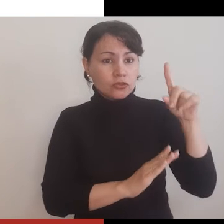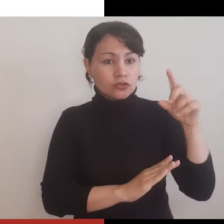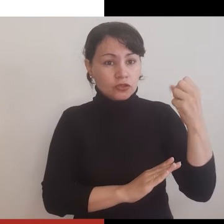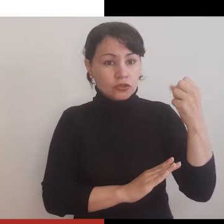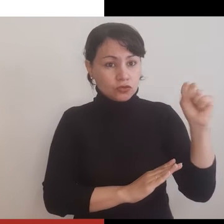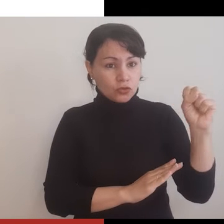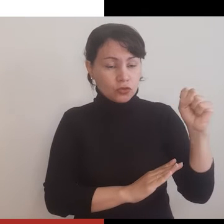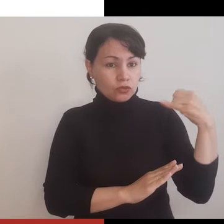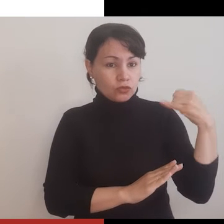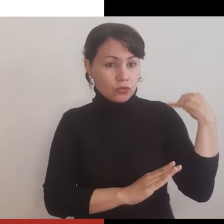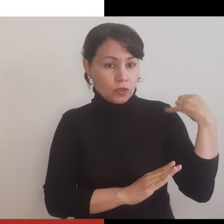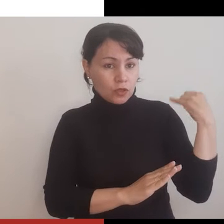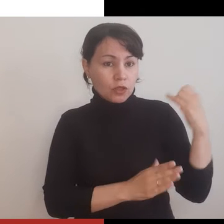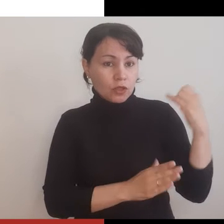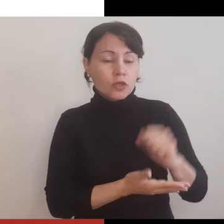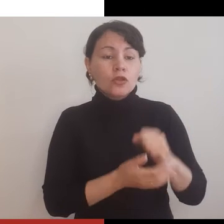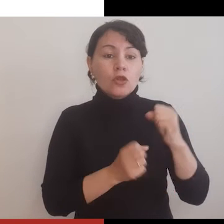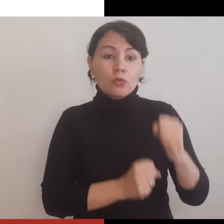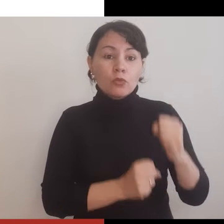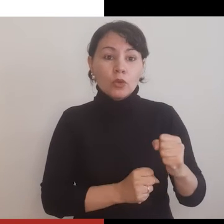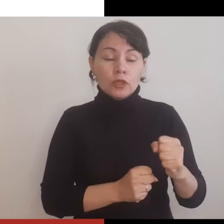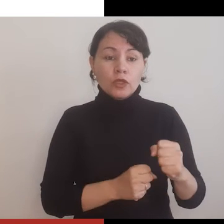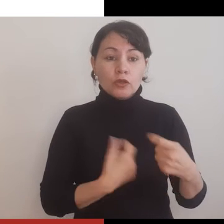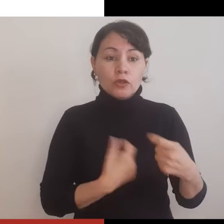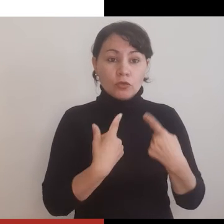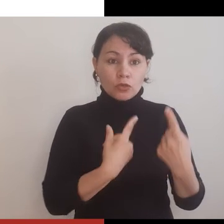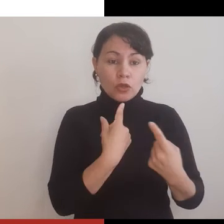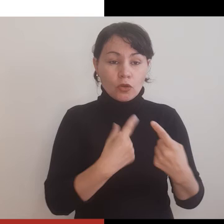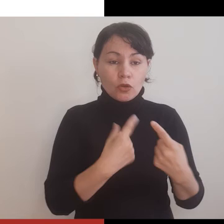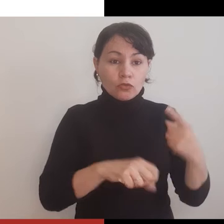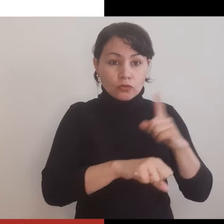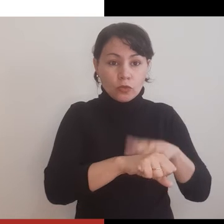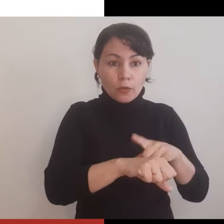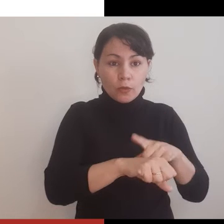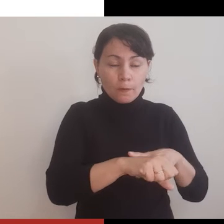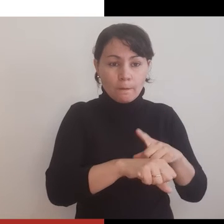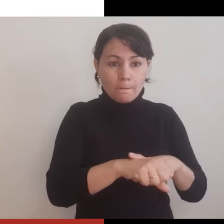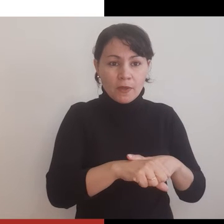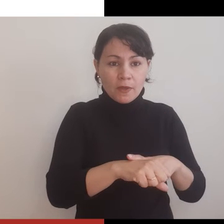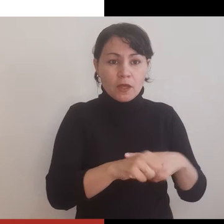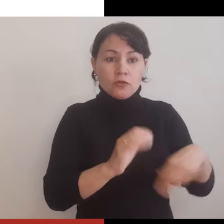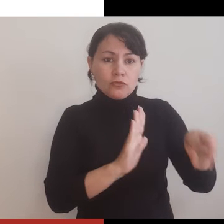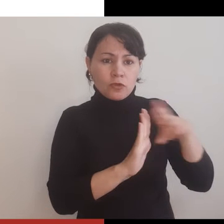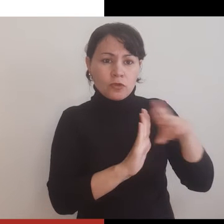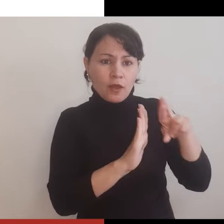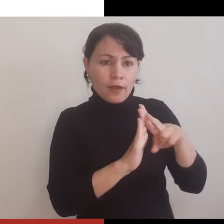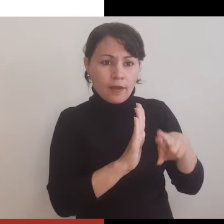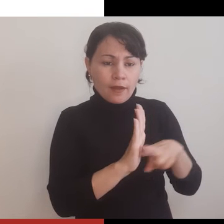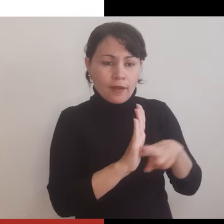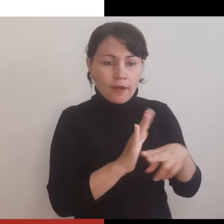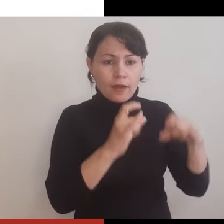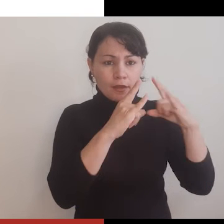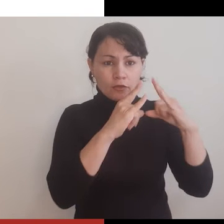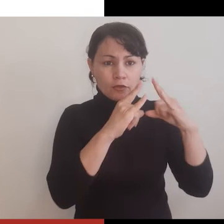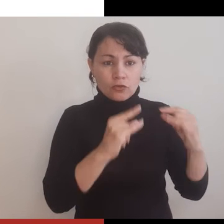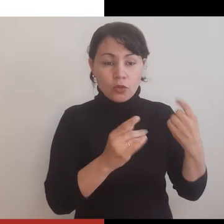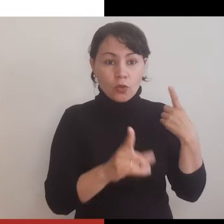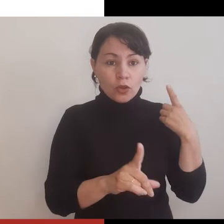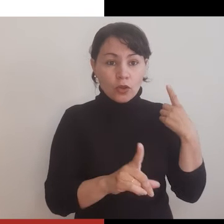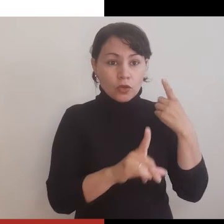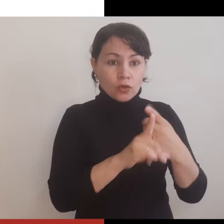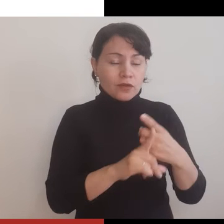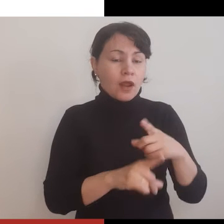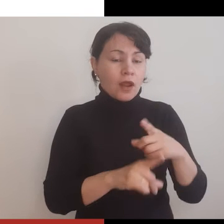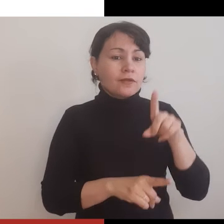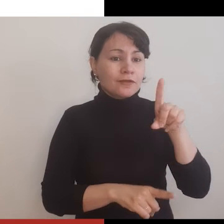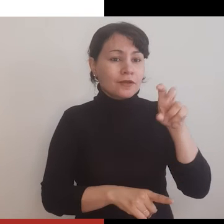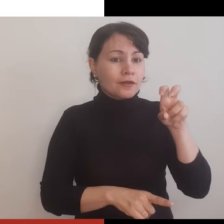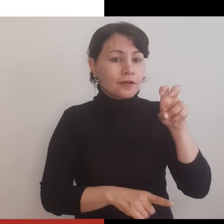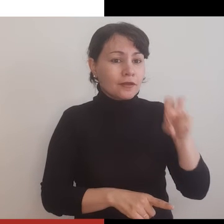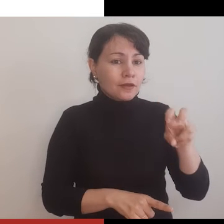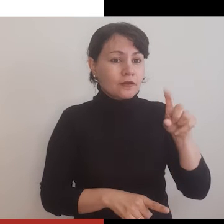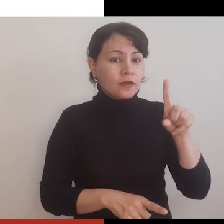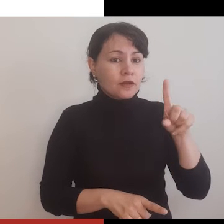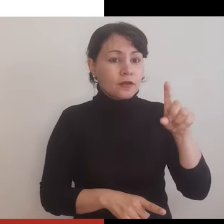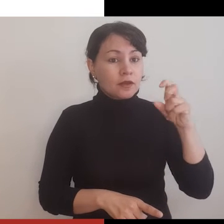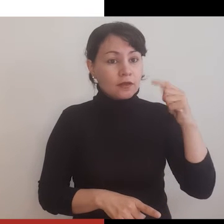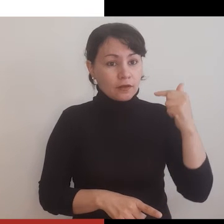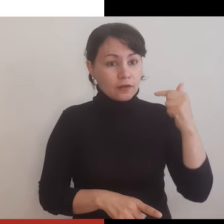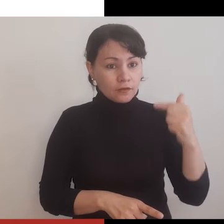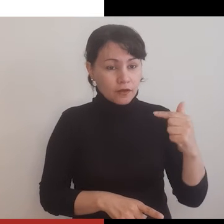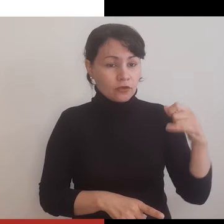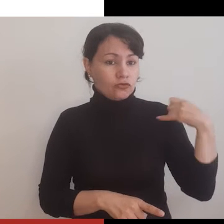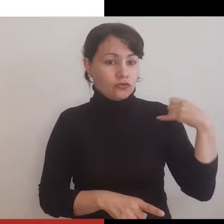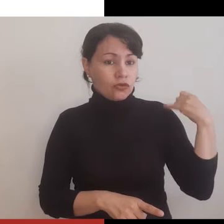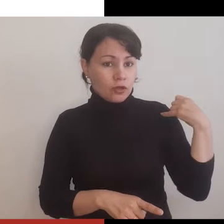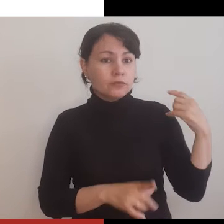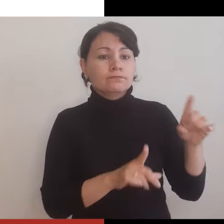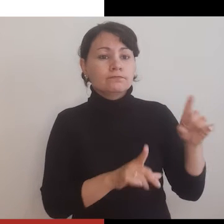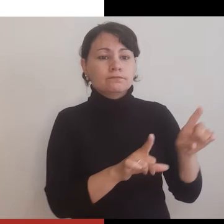anos, podendo, em alguns casos, dependendo da norma da instituição, encontrar pacientes de 15 a 17 anos.